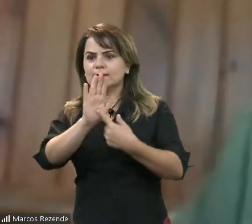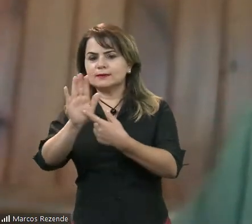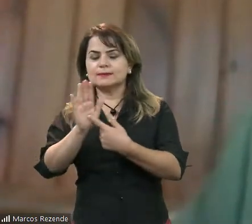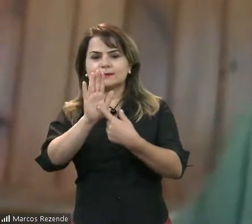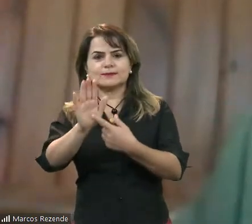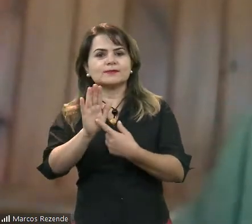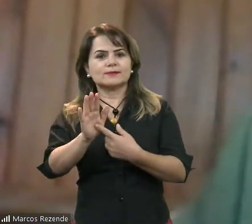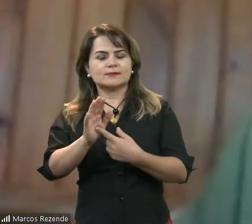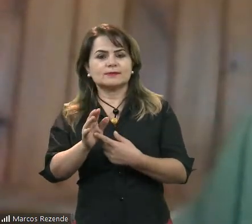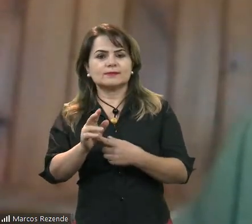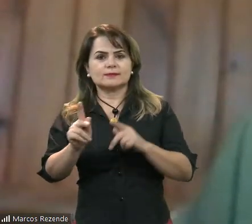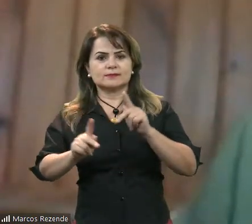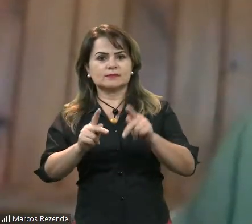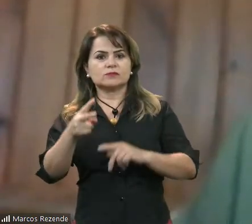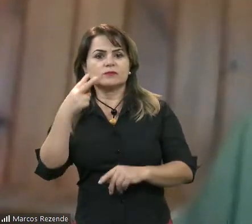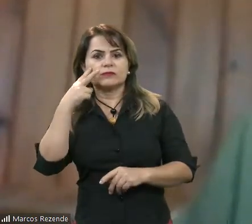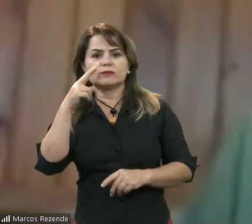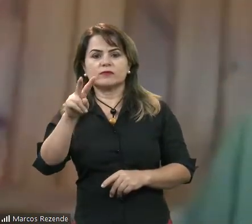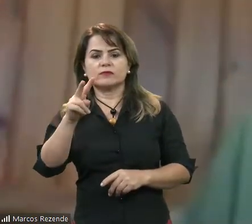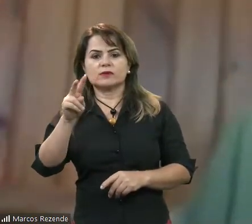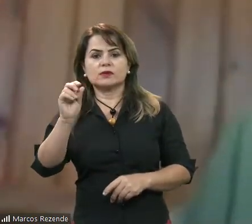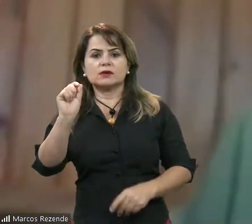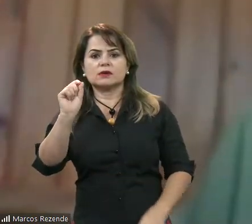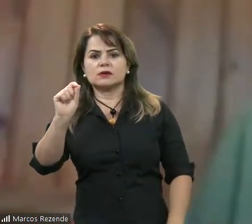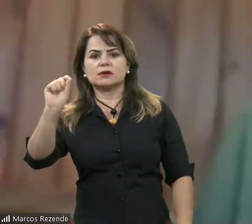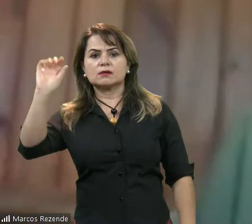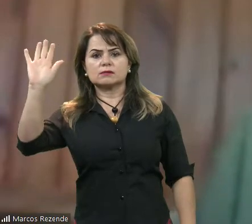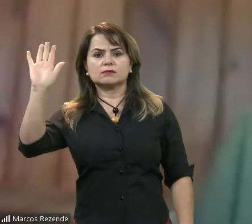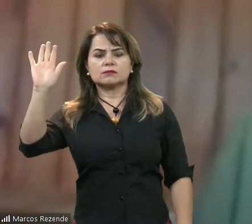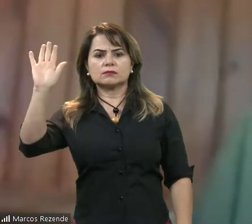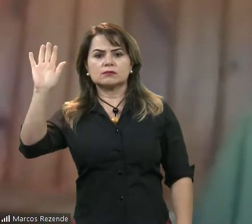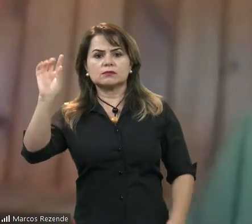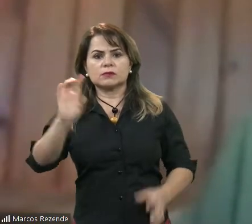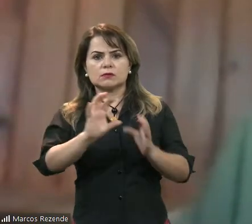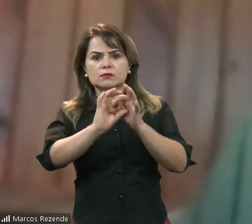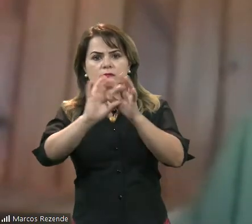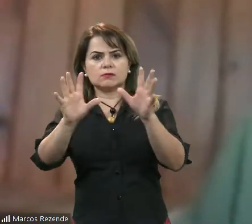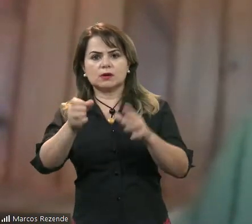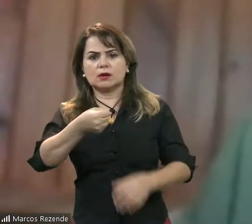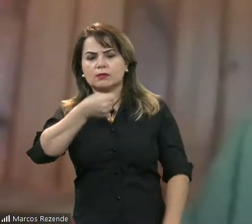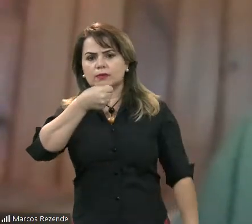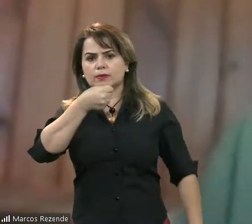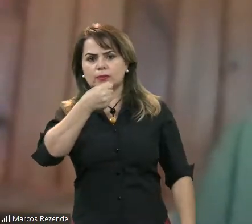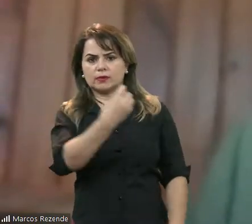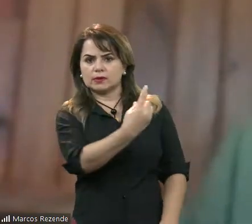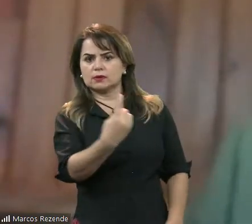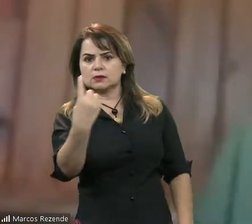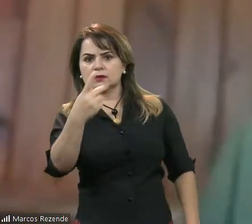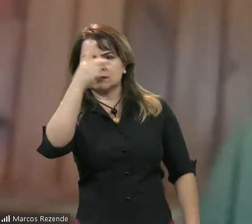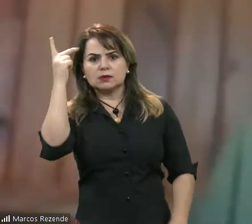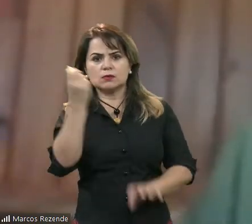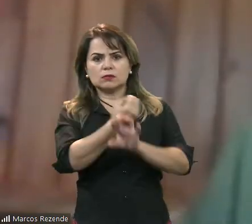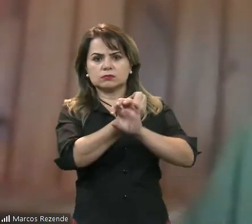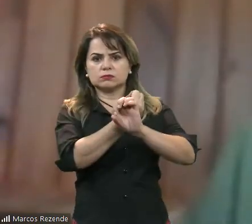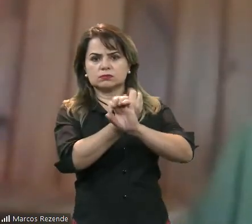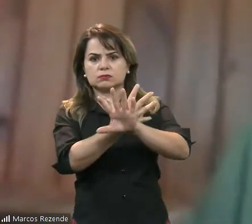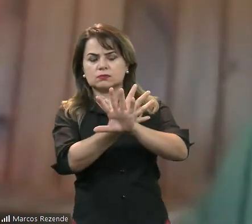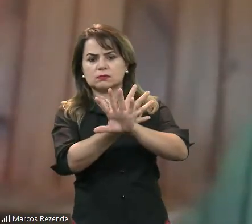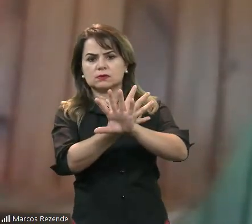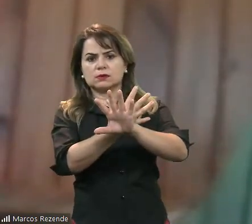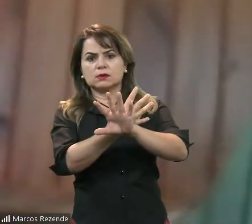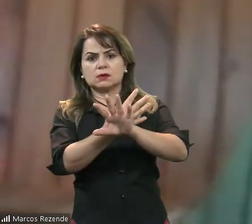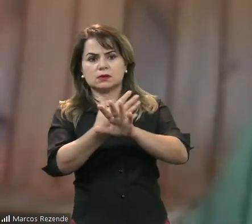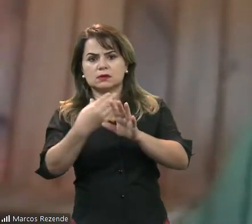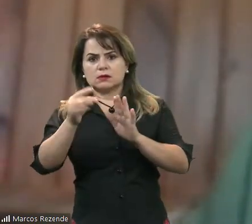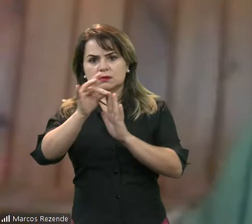visualize a ordem dos vereadores que levantaram a mão e libere o microfone de cada um pela ordem. Nos